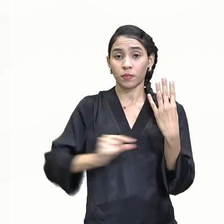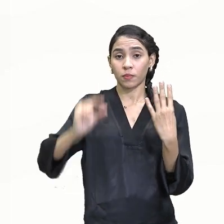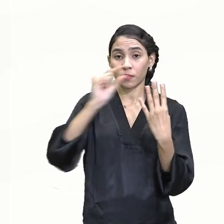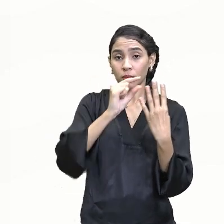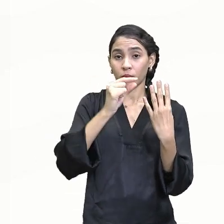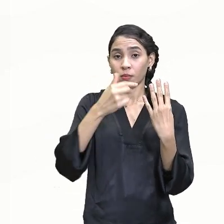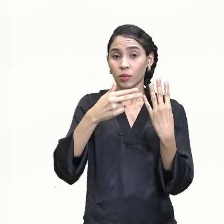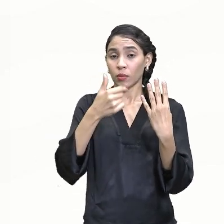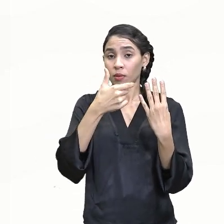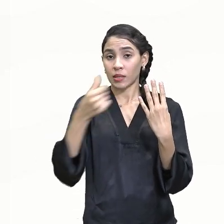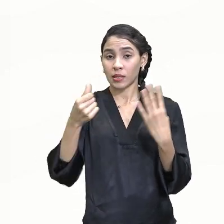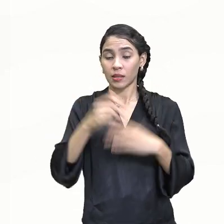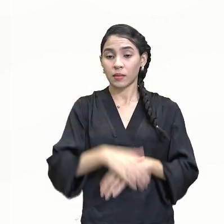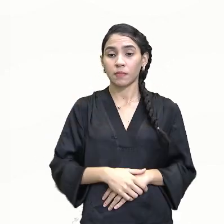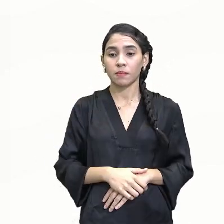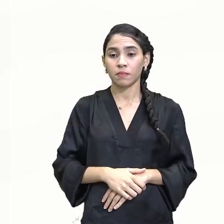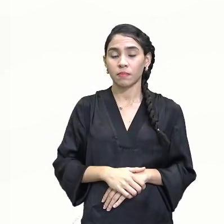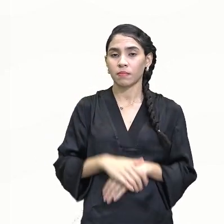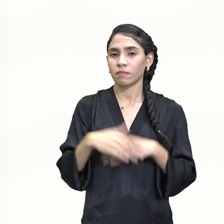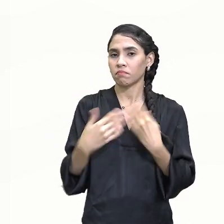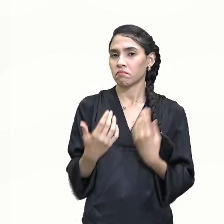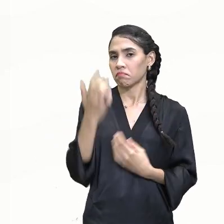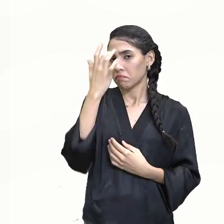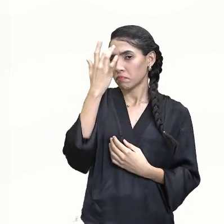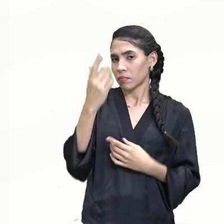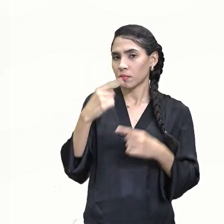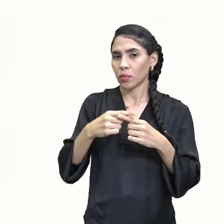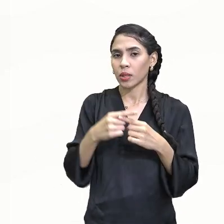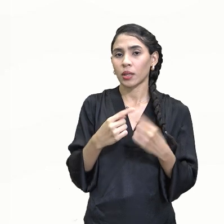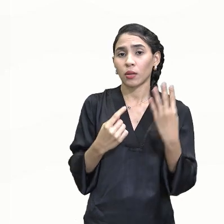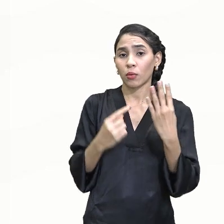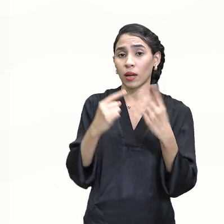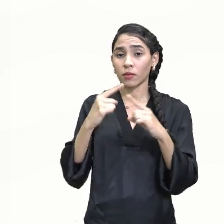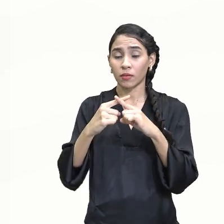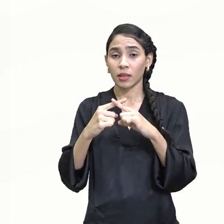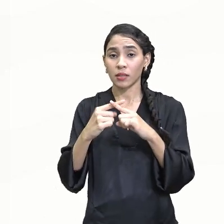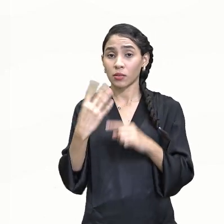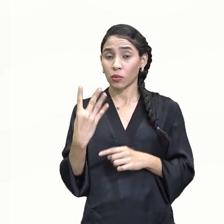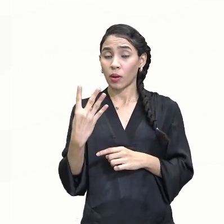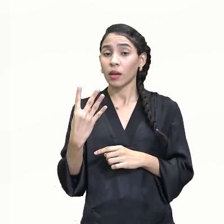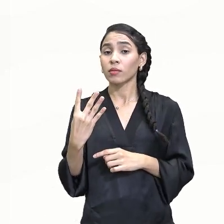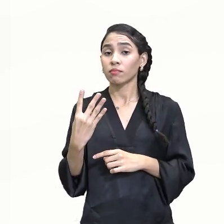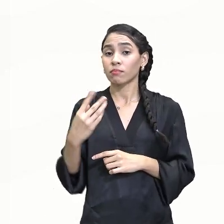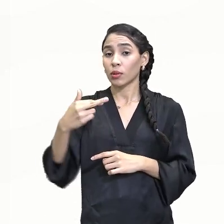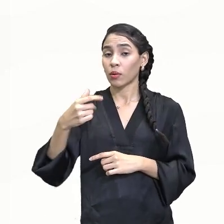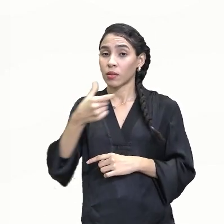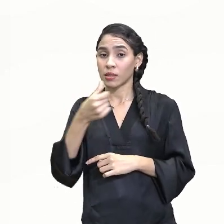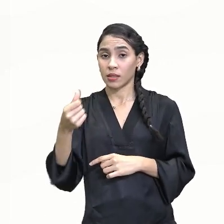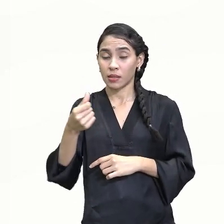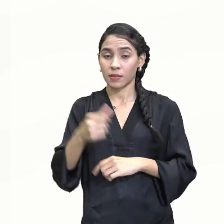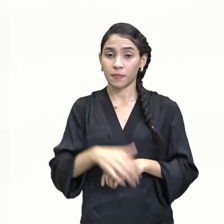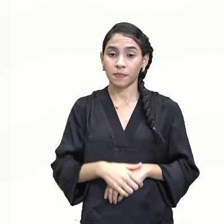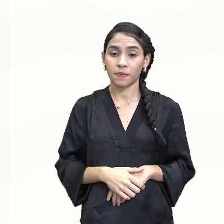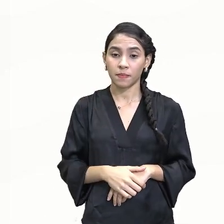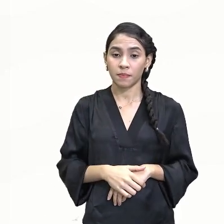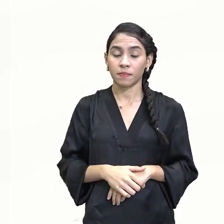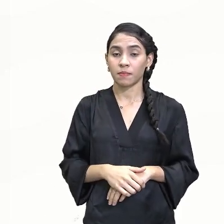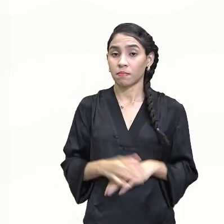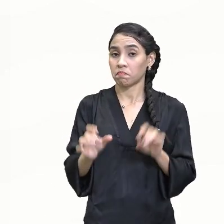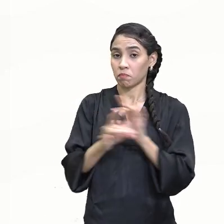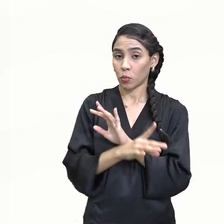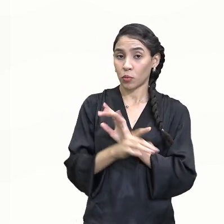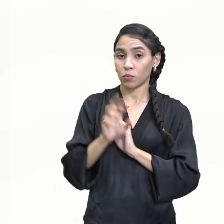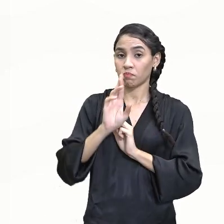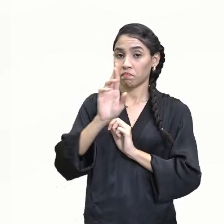a 16. Ah, professor, é fácil, porque 4 vezes 4, 4 ao quadrado, é igual a 16. Então, pronto, temos